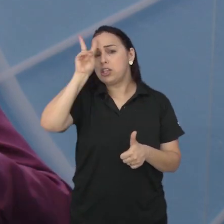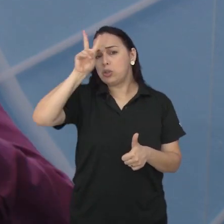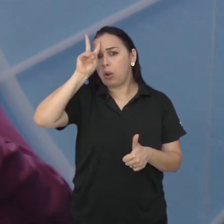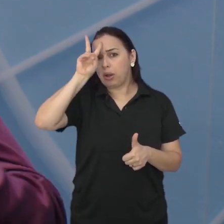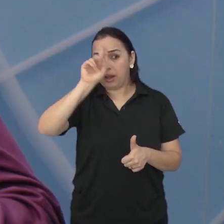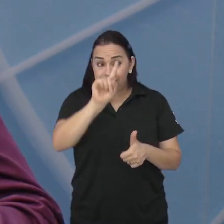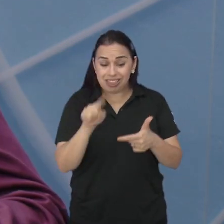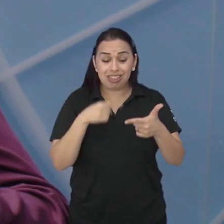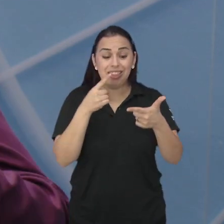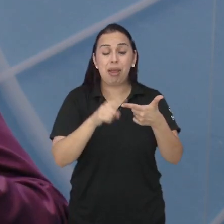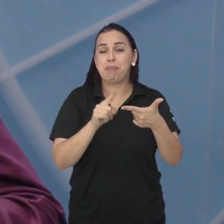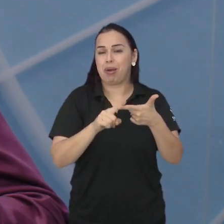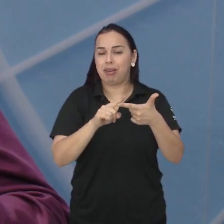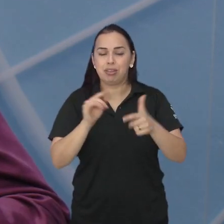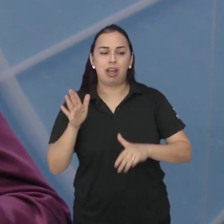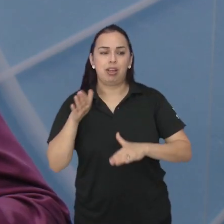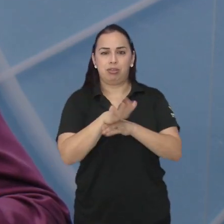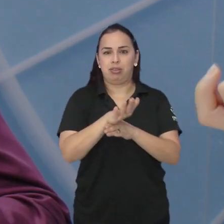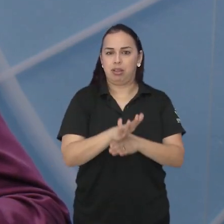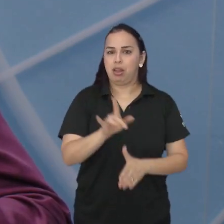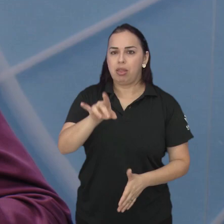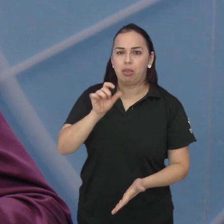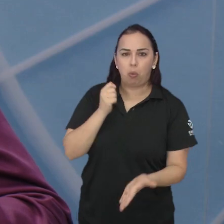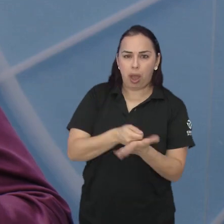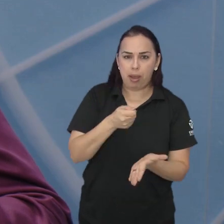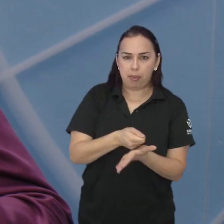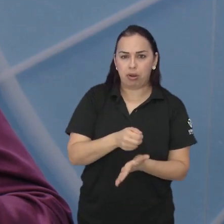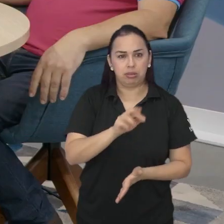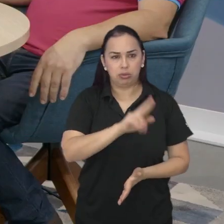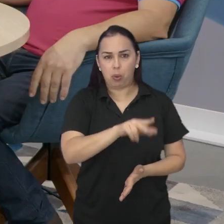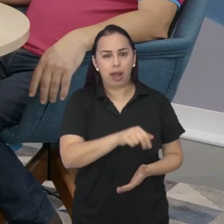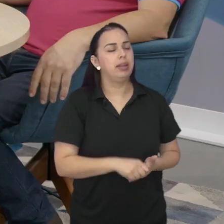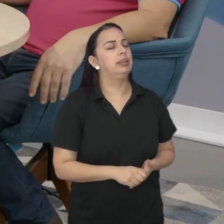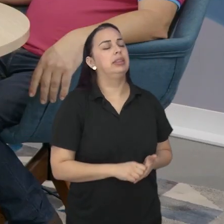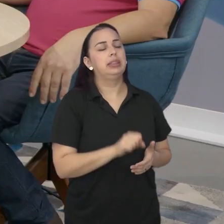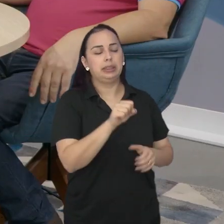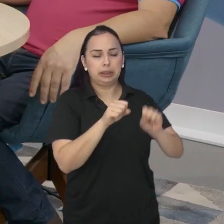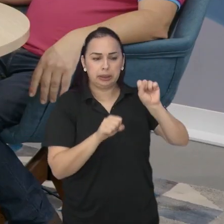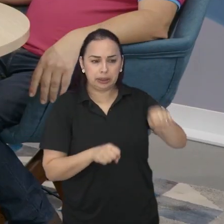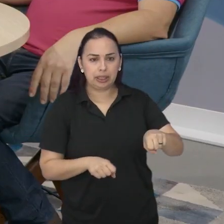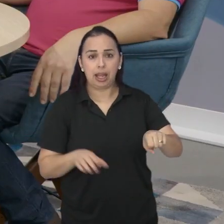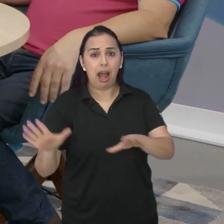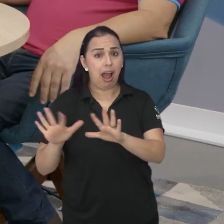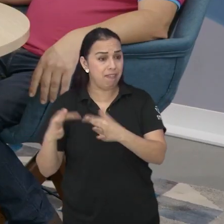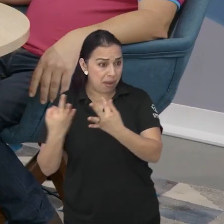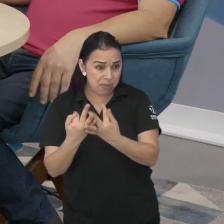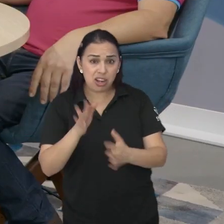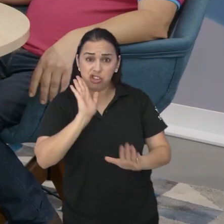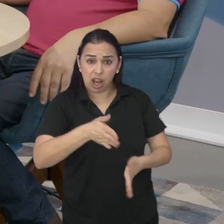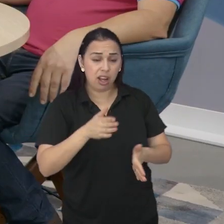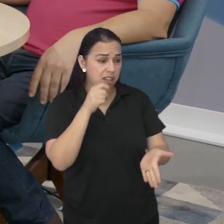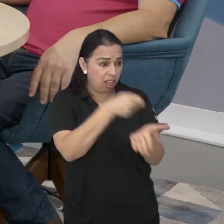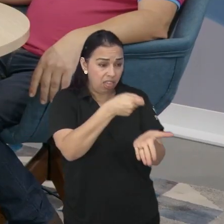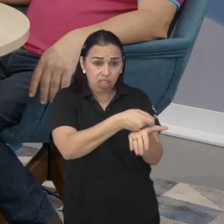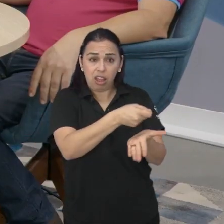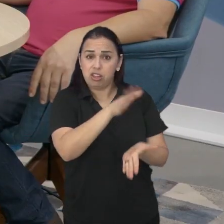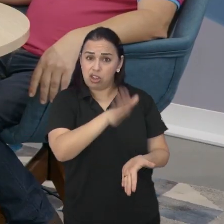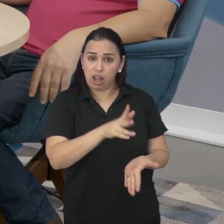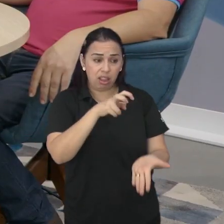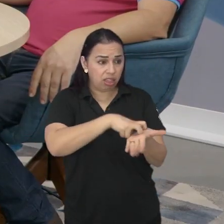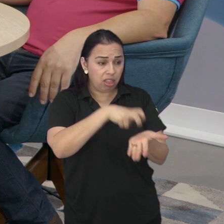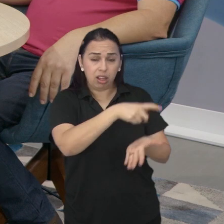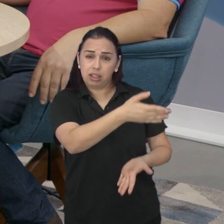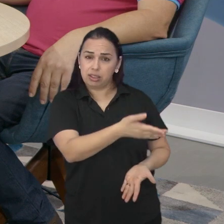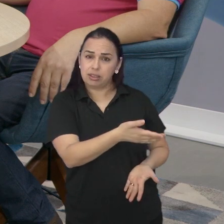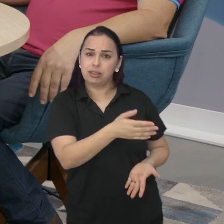até para a gente poder ajudar ou ofertar alguma coisa. Não impor, né? Sim, senão se a gente impor, a família já fez isso, o trabalho fez isso, a cultura